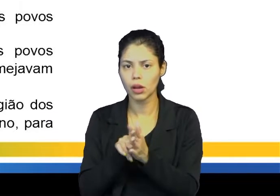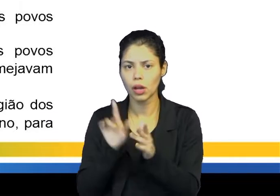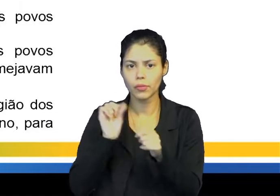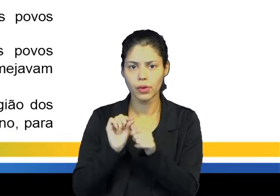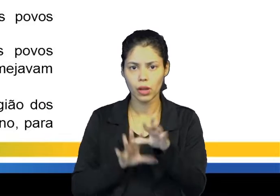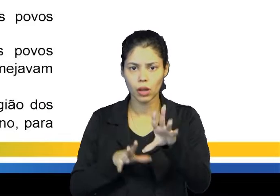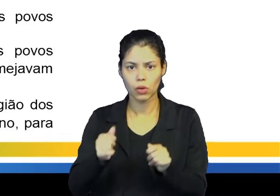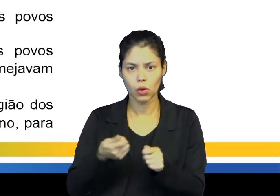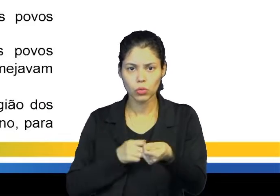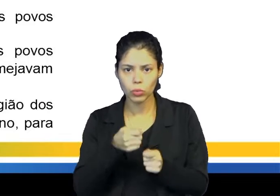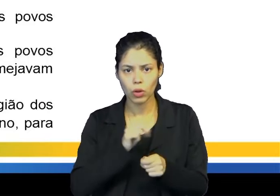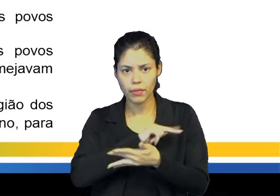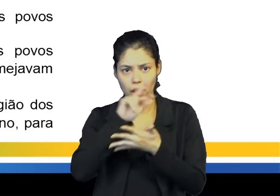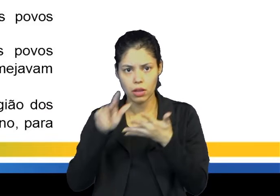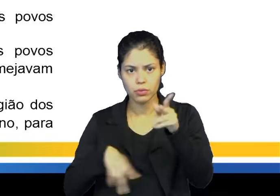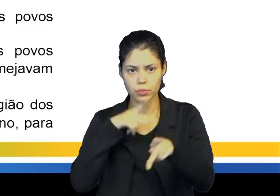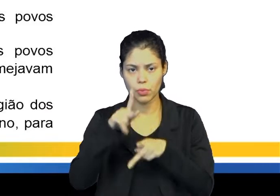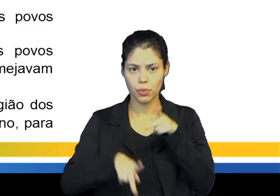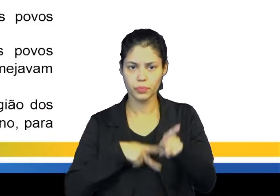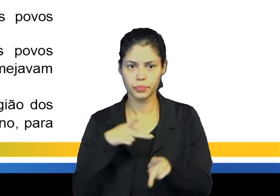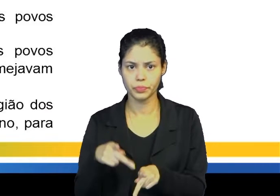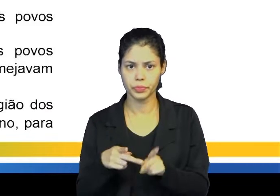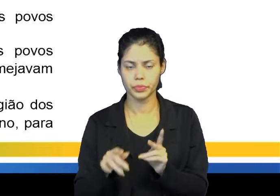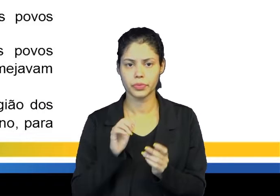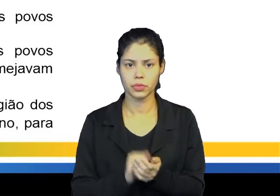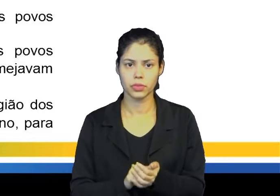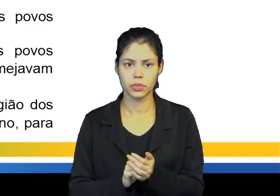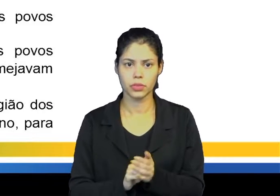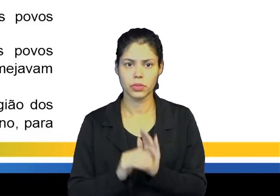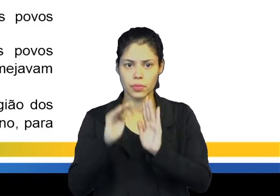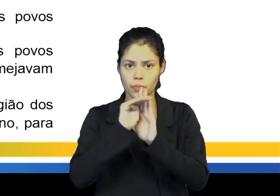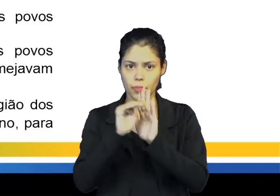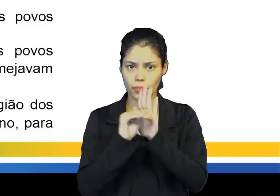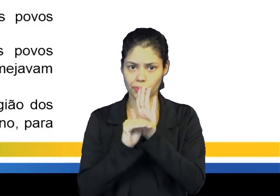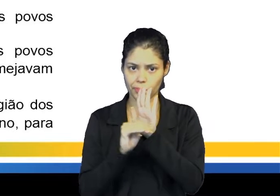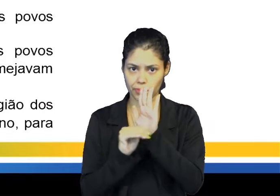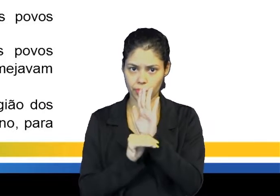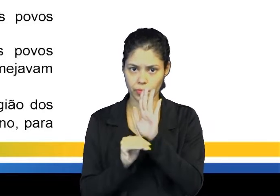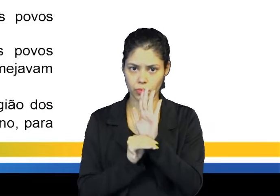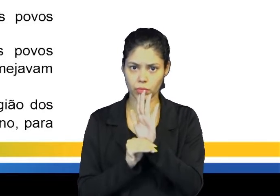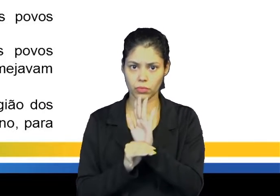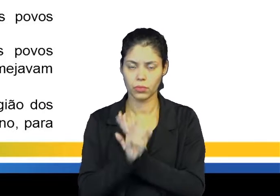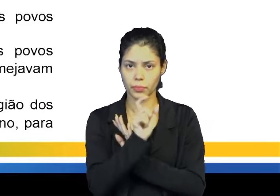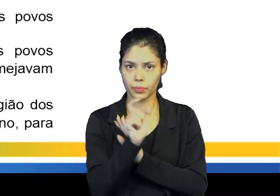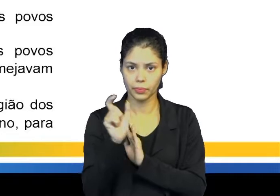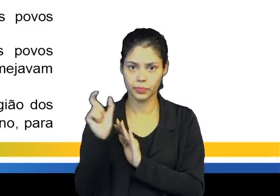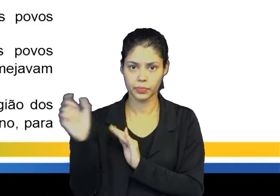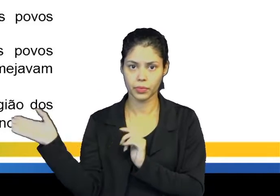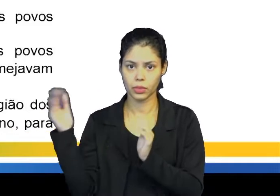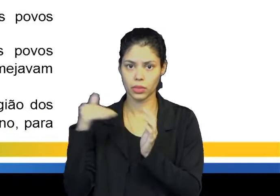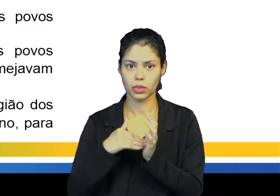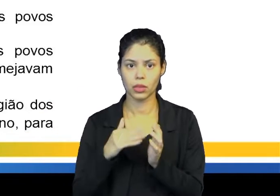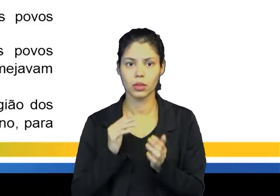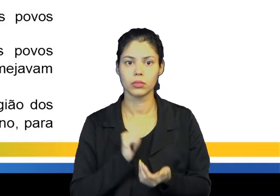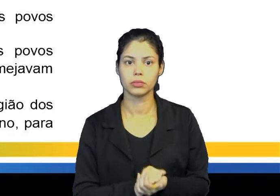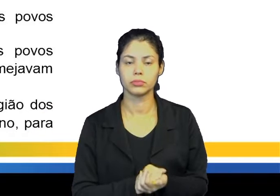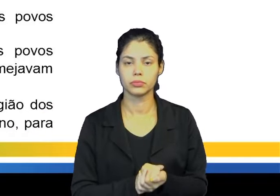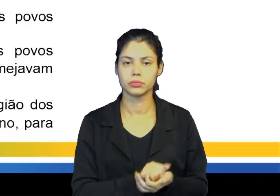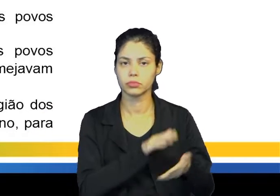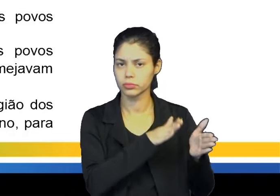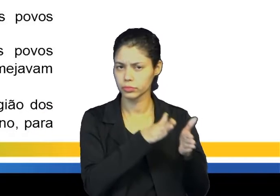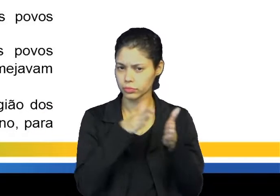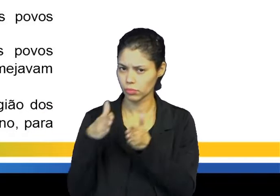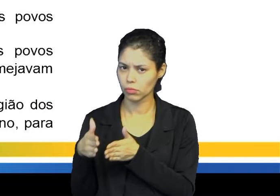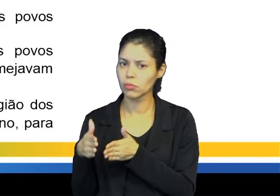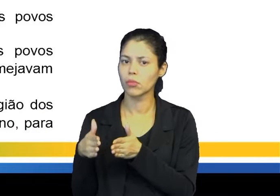formou dominando vários povos, os húngaros, tchecos, eslovacos, croatas, romenos, e até ali uma